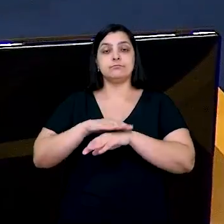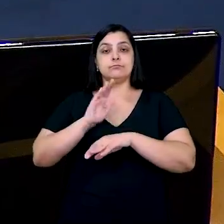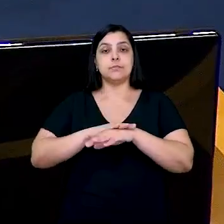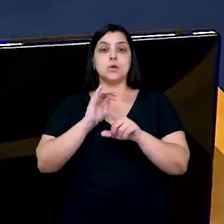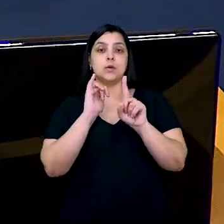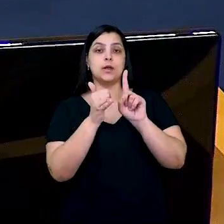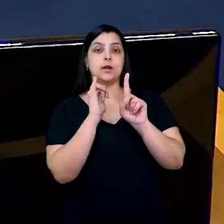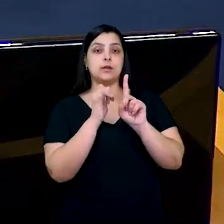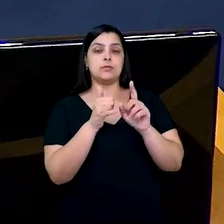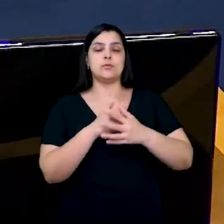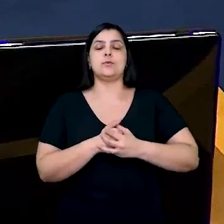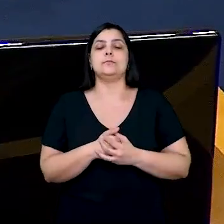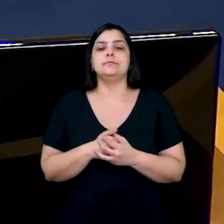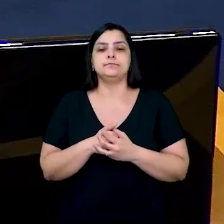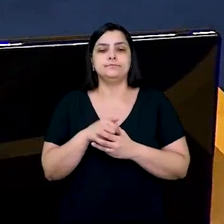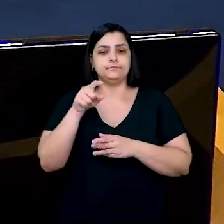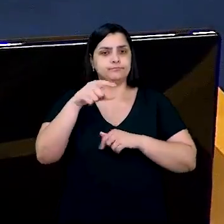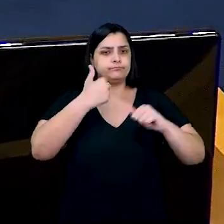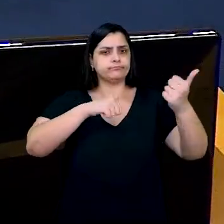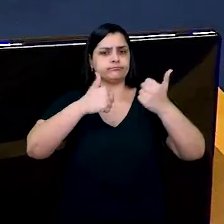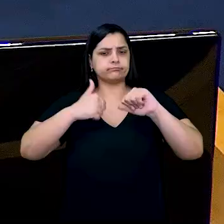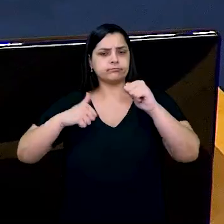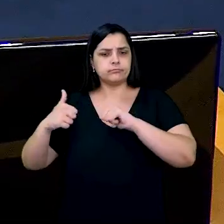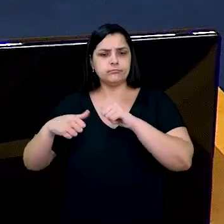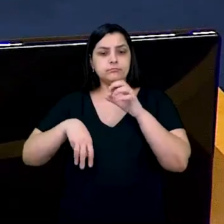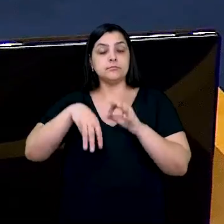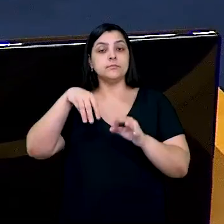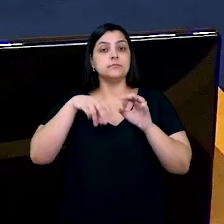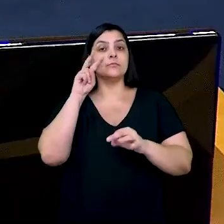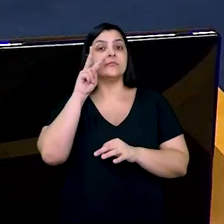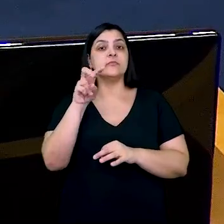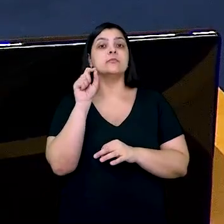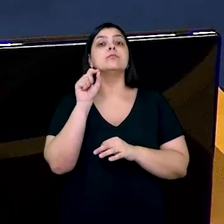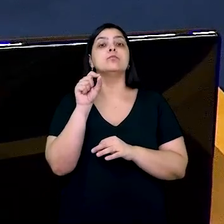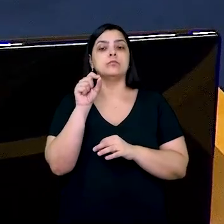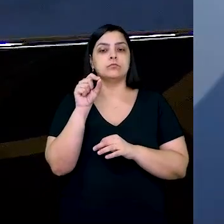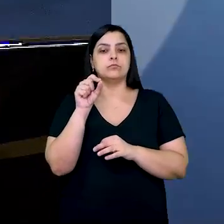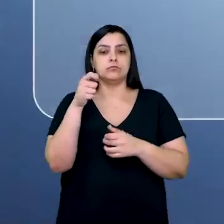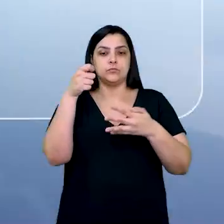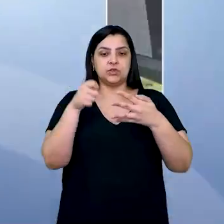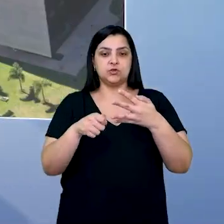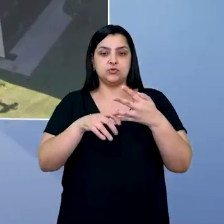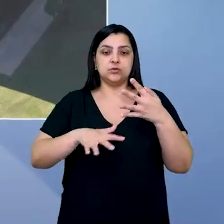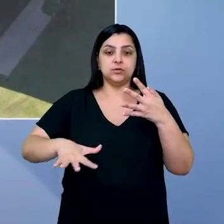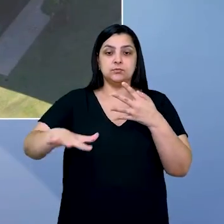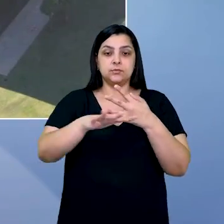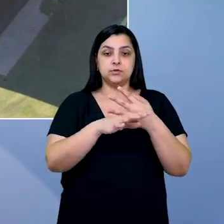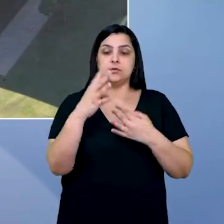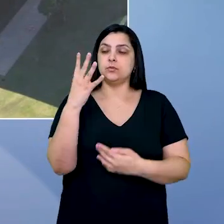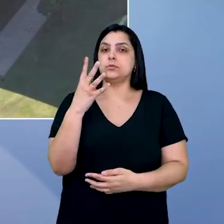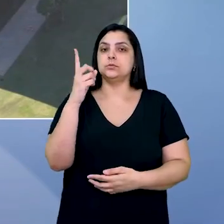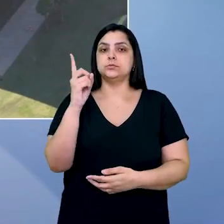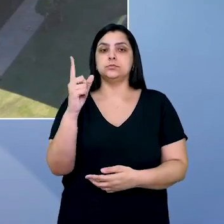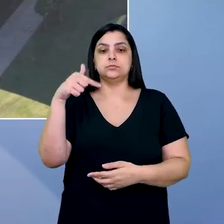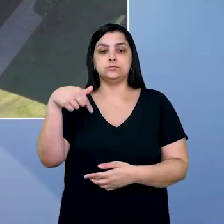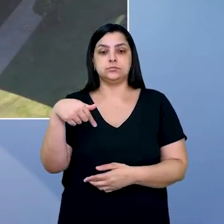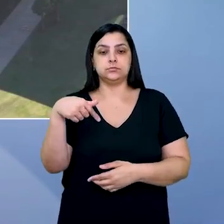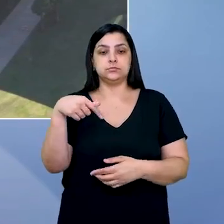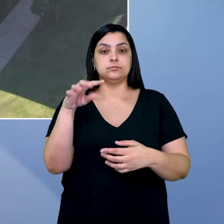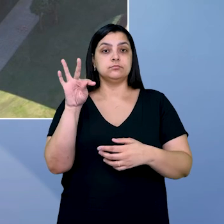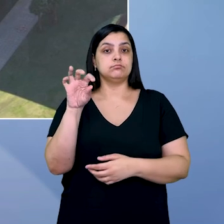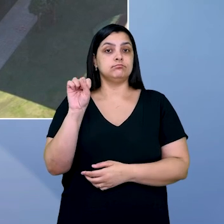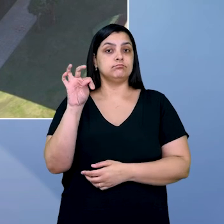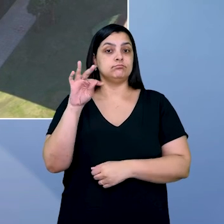o relator do caso. Ao avaliar o processo, o ministro considerou a orientação jurisprudencial 417